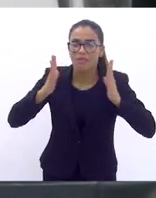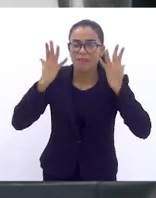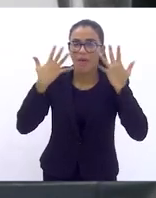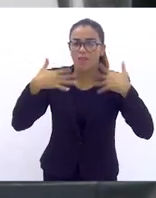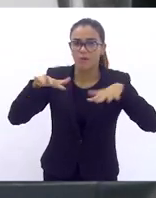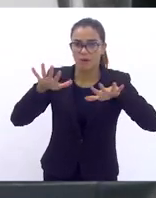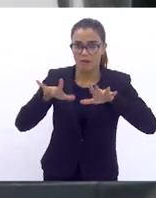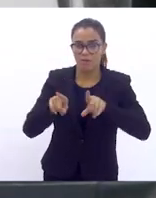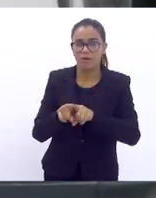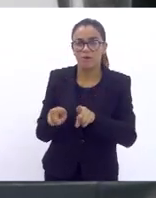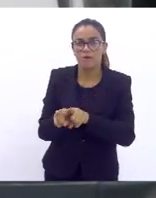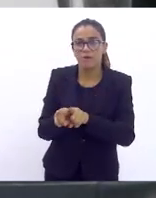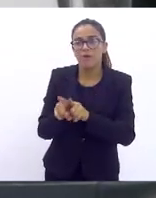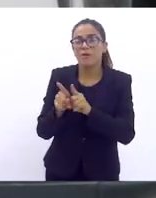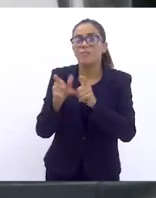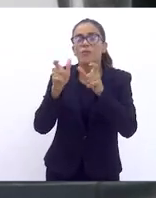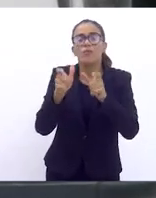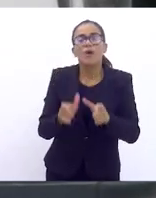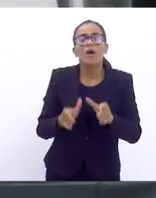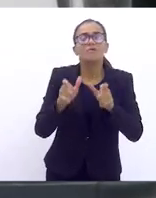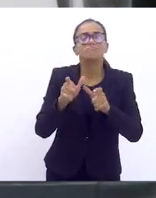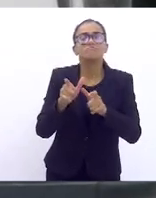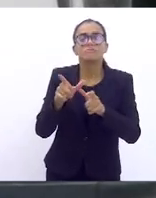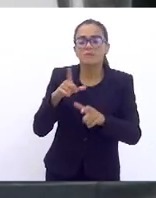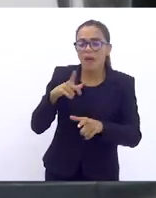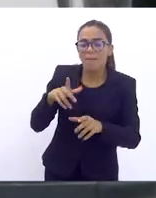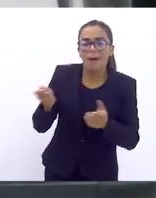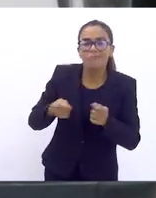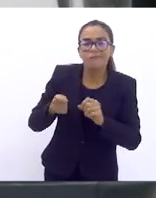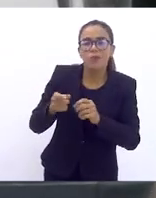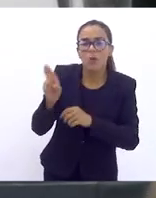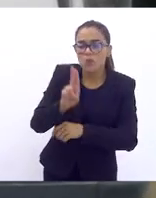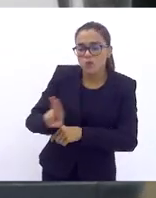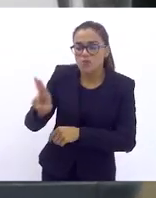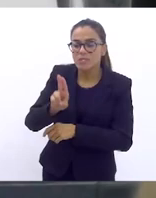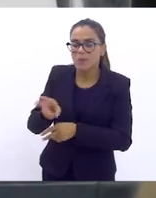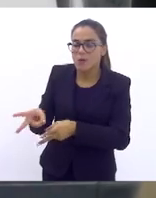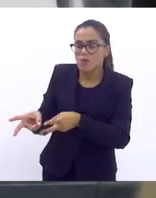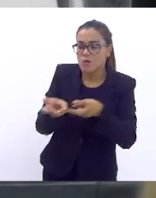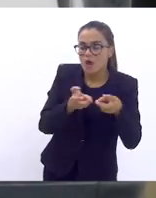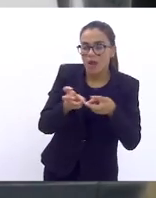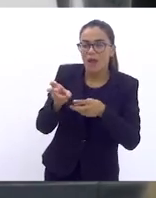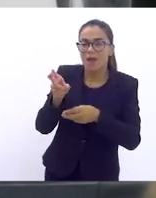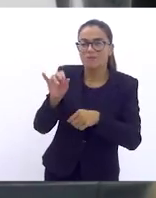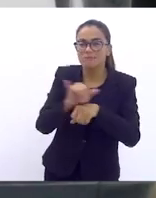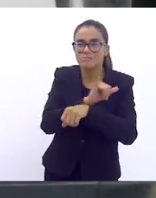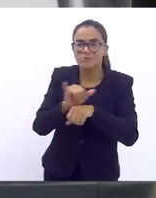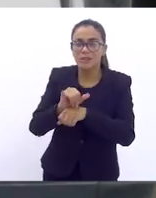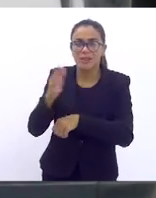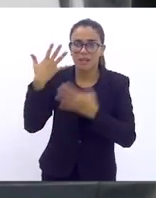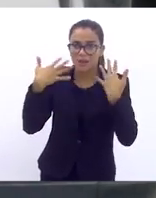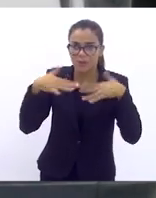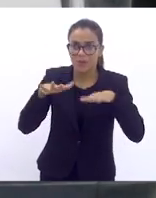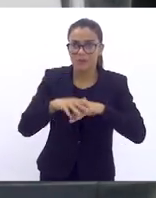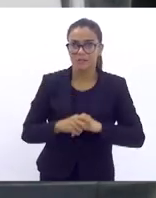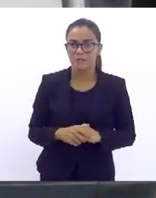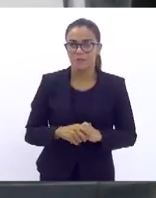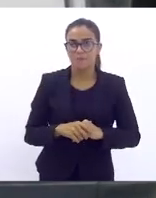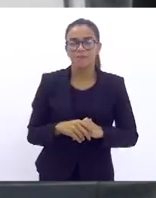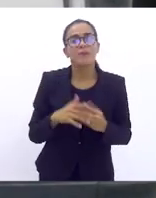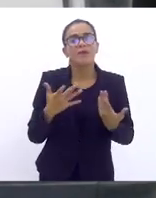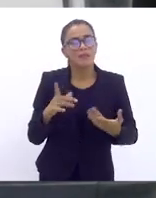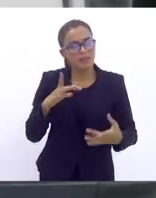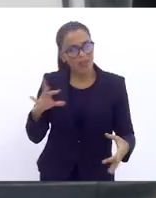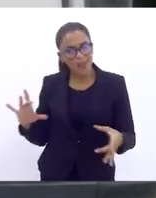de recursos naturais nós chegamos até a discutir em teste em que tá tudo preenchido aqui porque porque